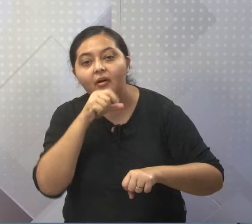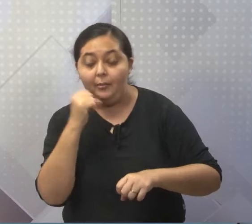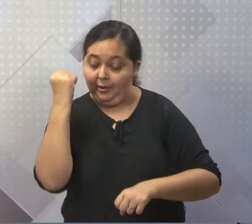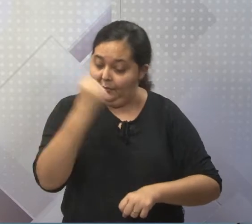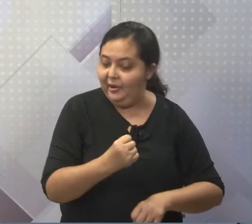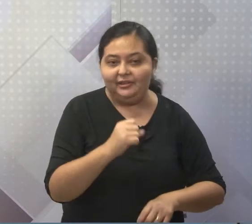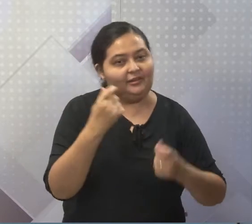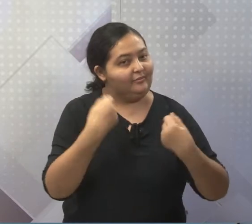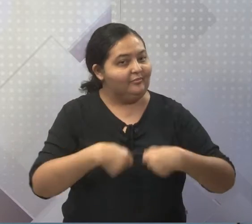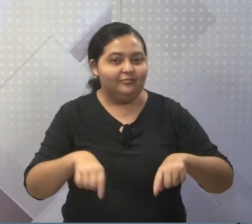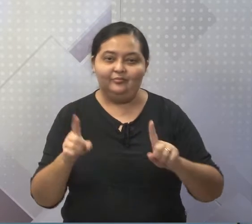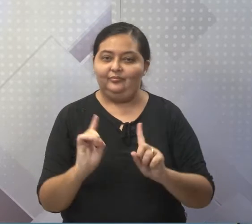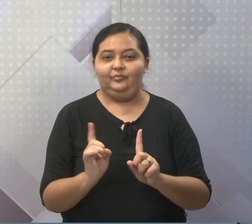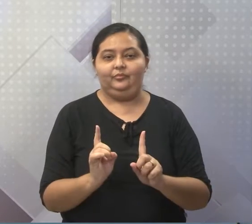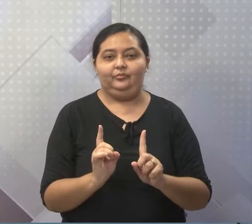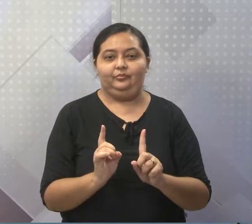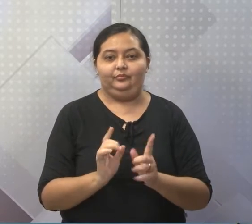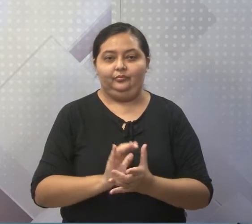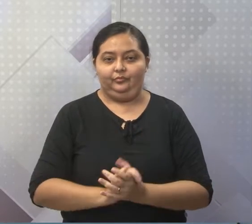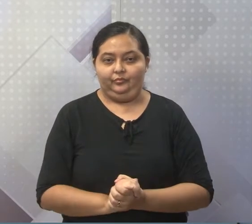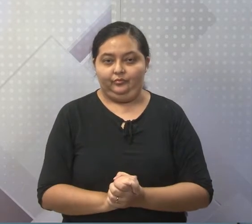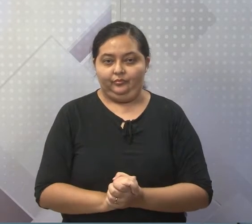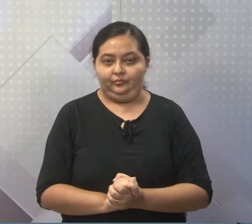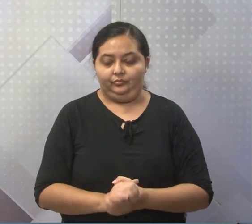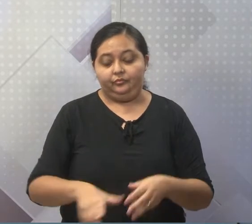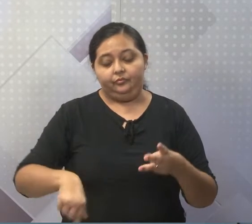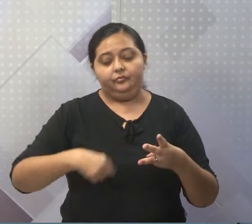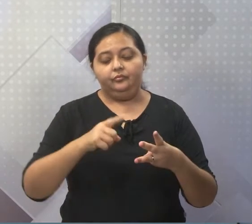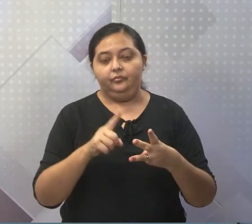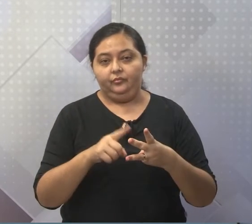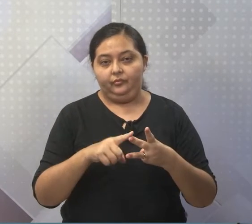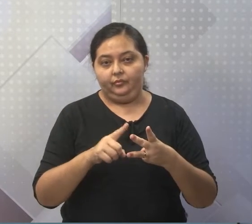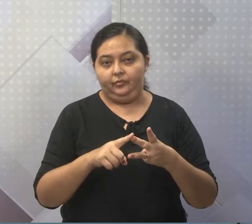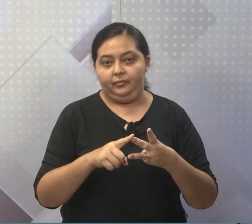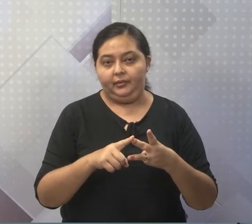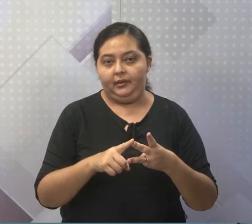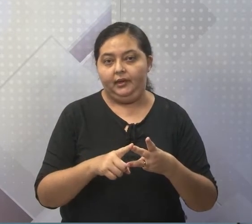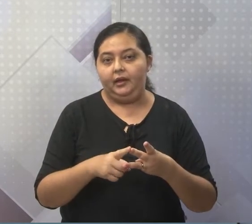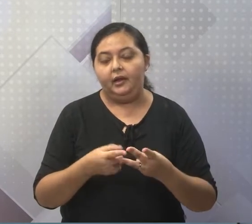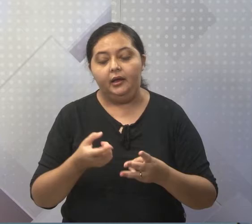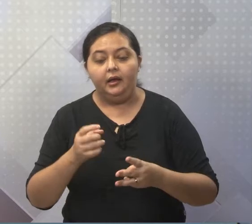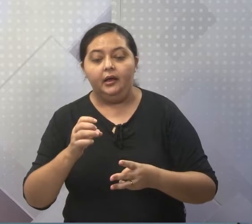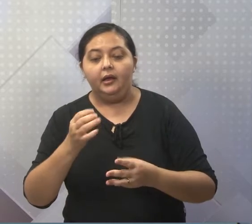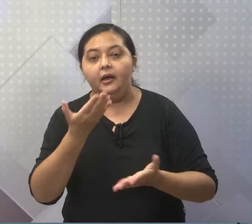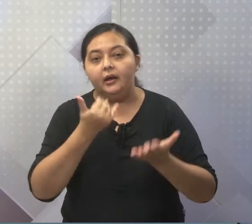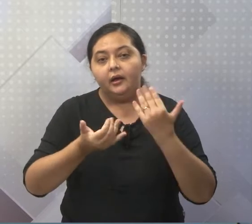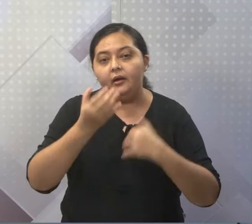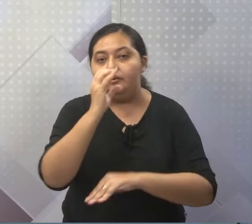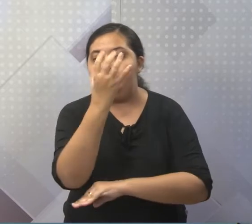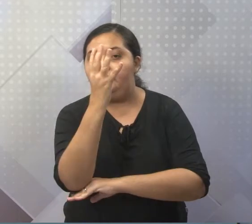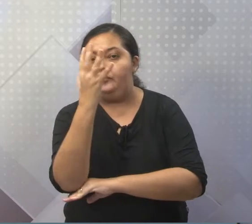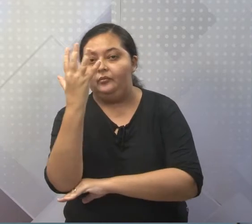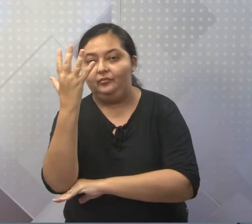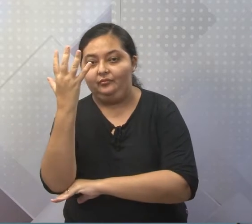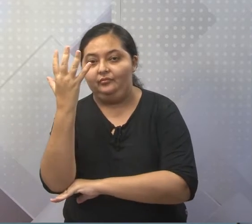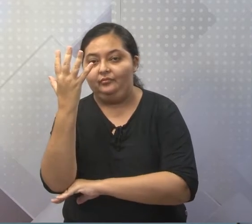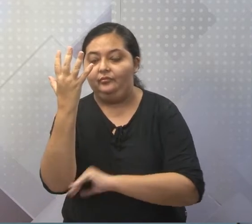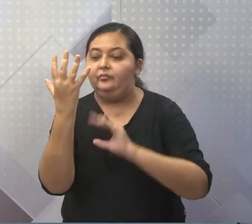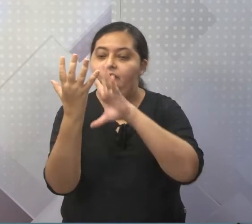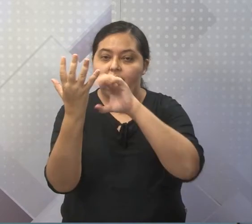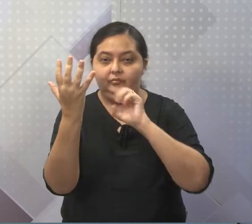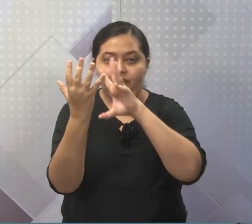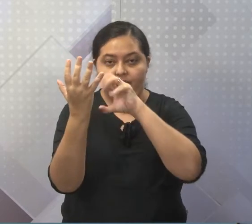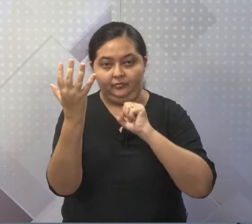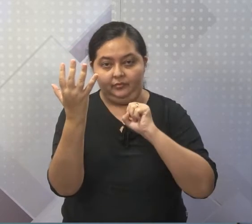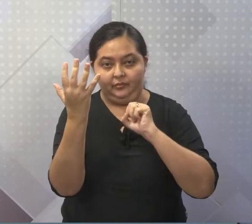essa o extrativismo animal já o extrativismo vegetal é a riqueza que eu possa retirada de uma árvore de uma planta que eu a